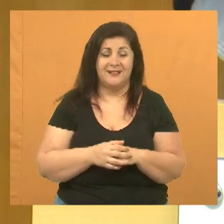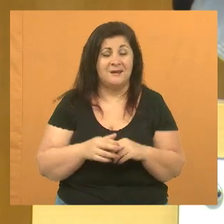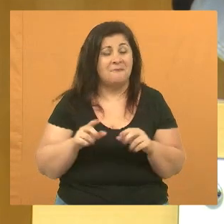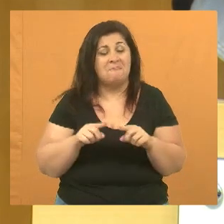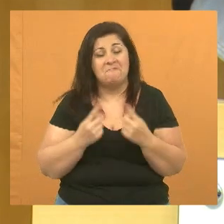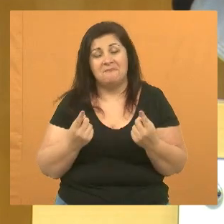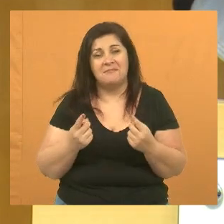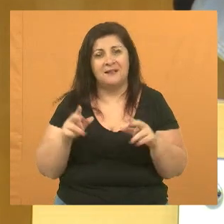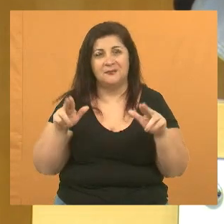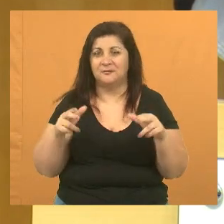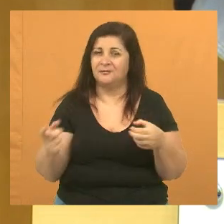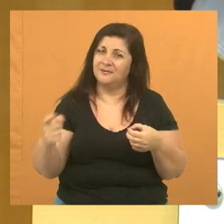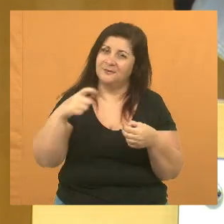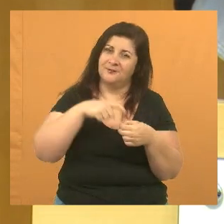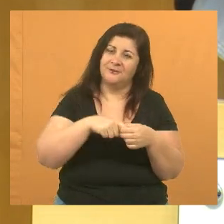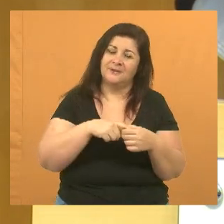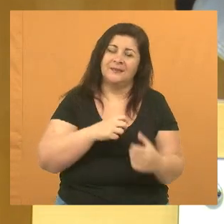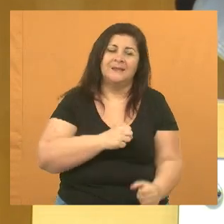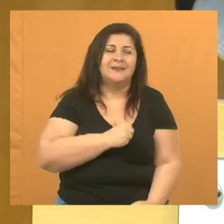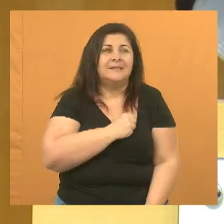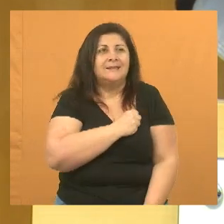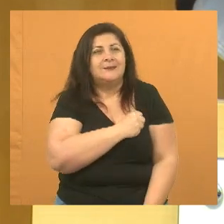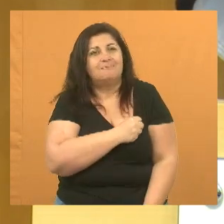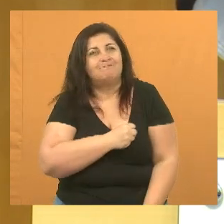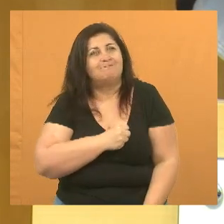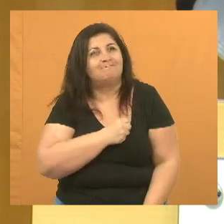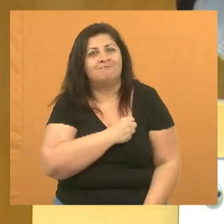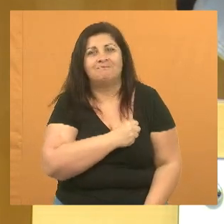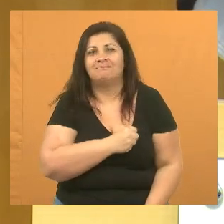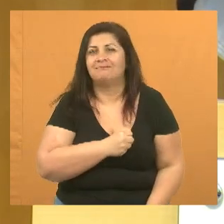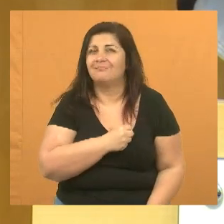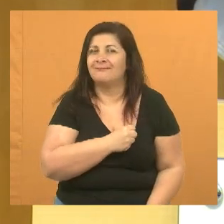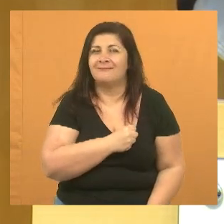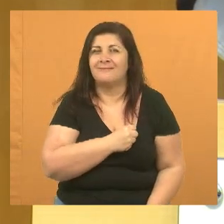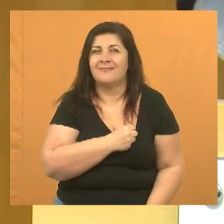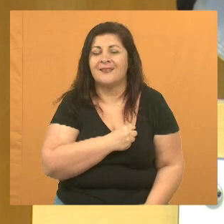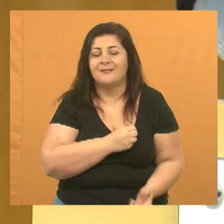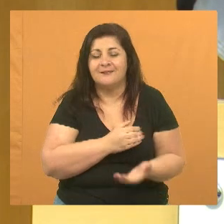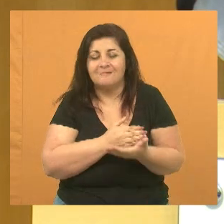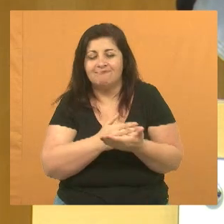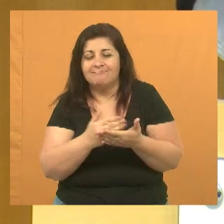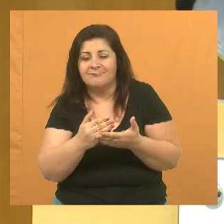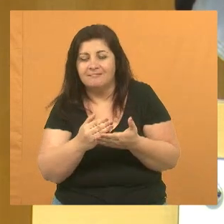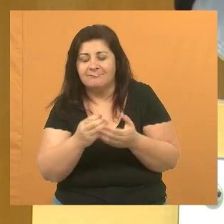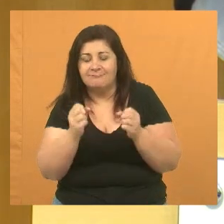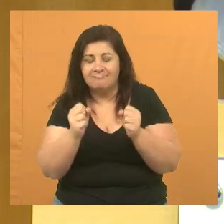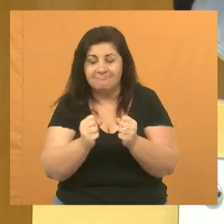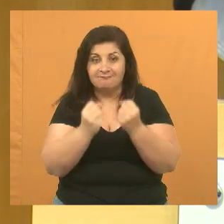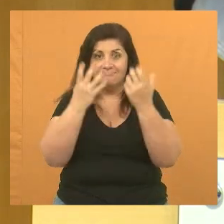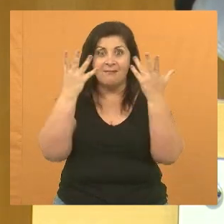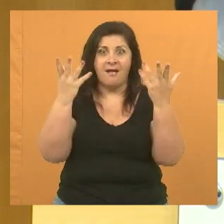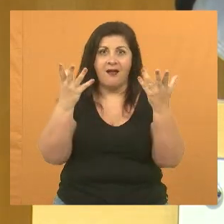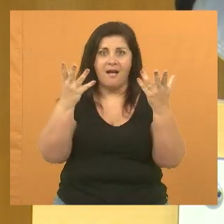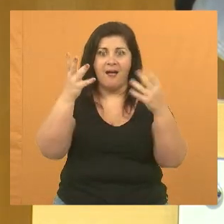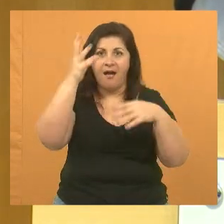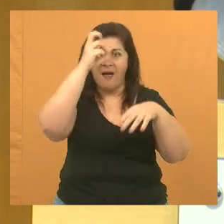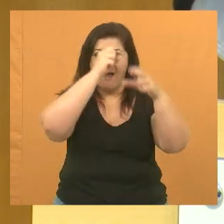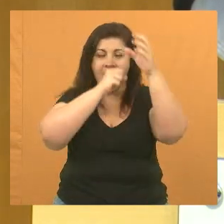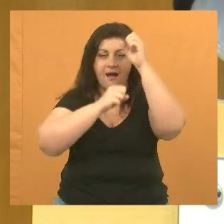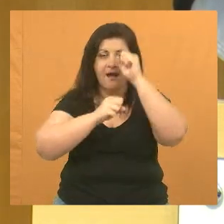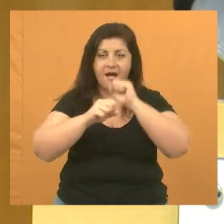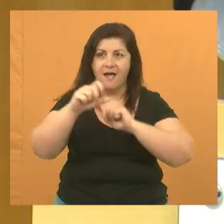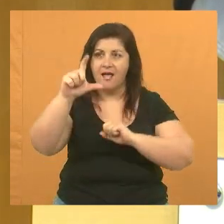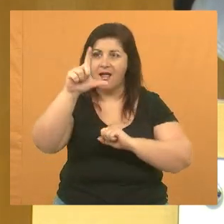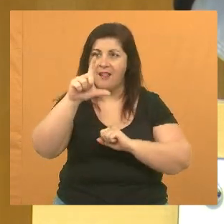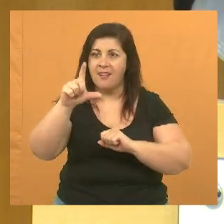voltarão. Que saudades que eu tenho das primeiras descobertas, das letrinhas e